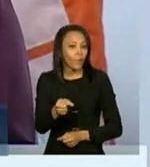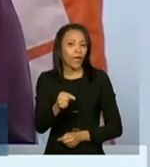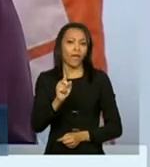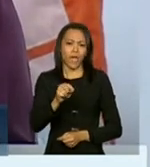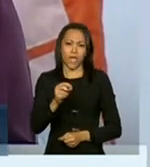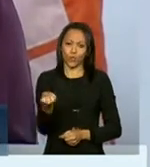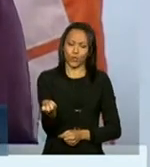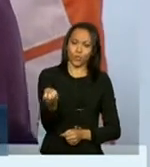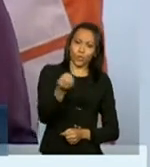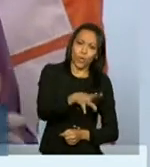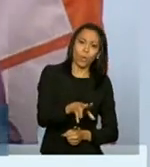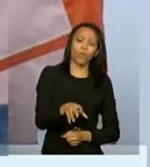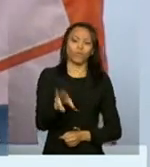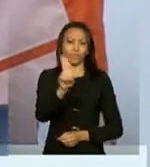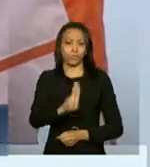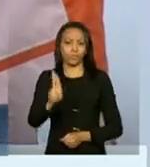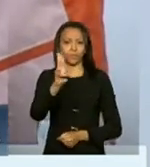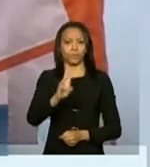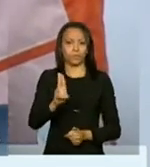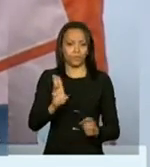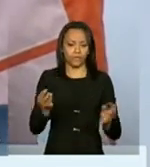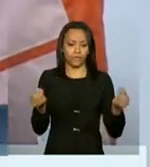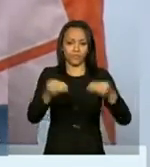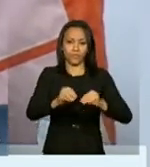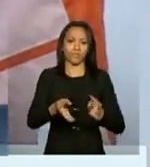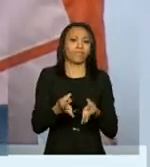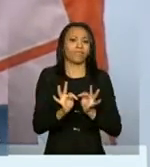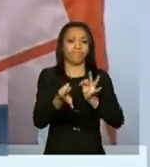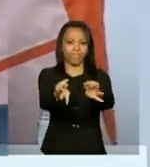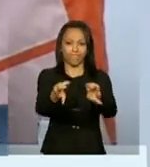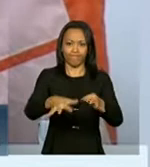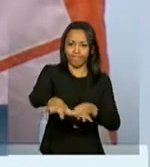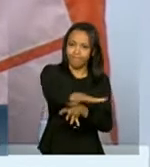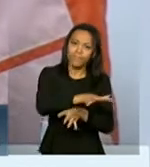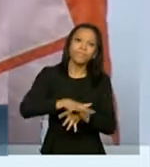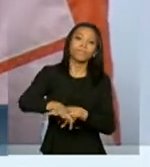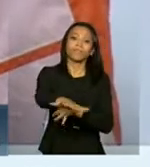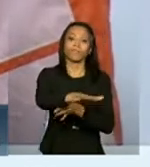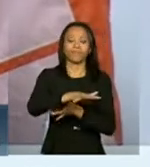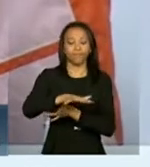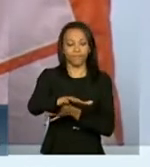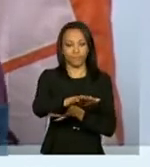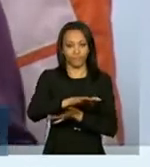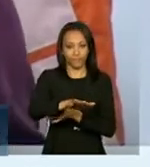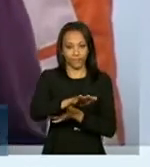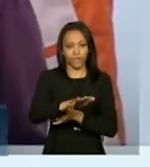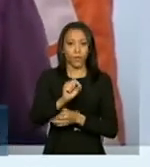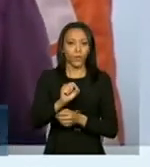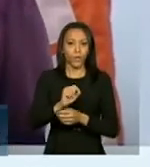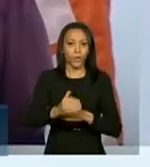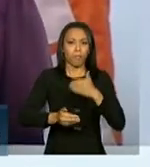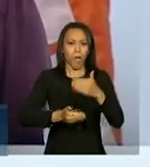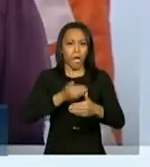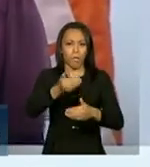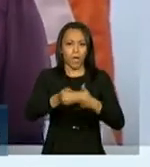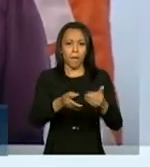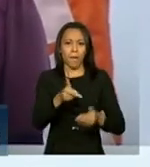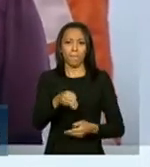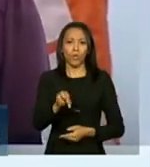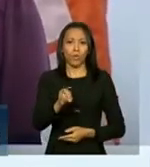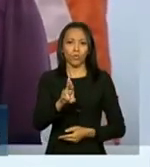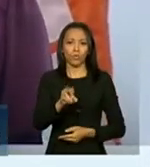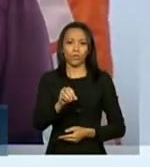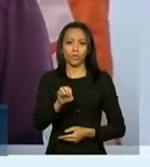de inovações e na incorporação dessas inovações aos processos produtivos e